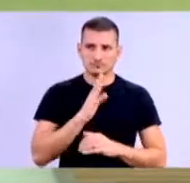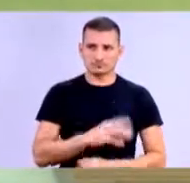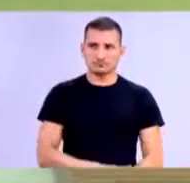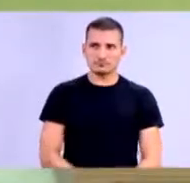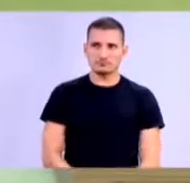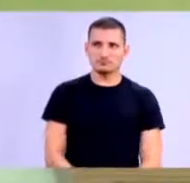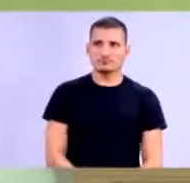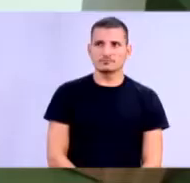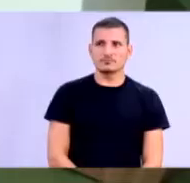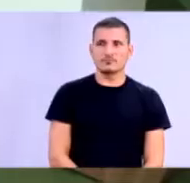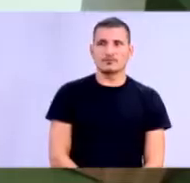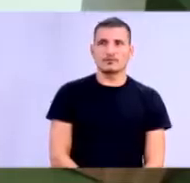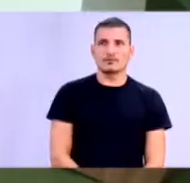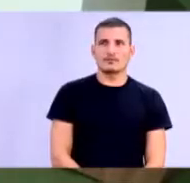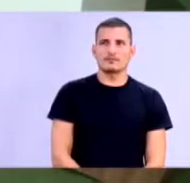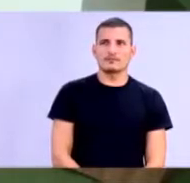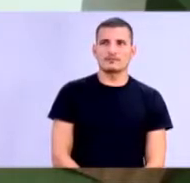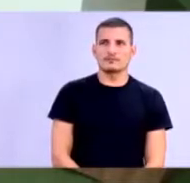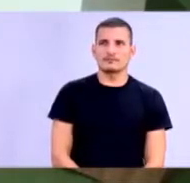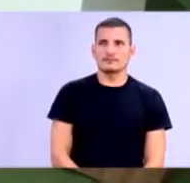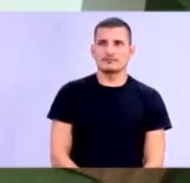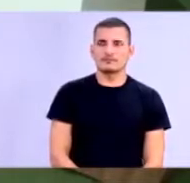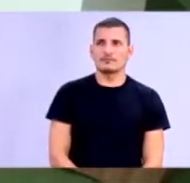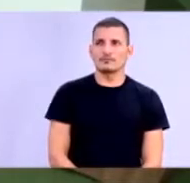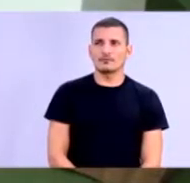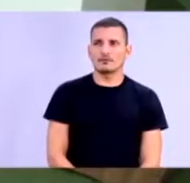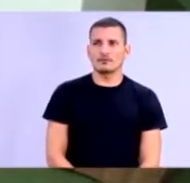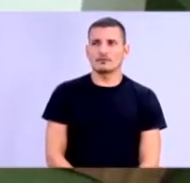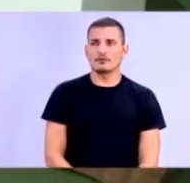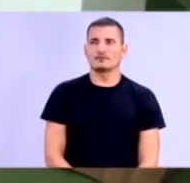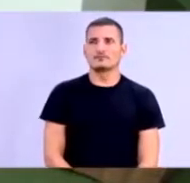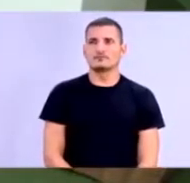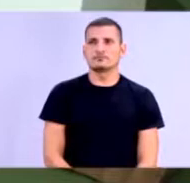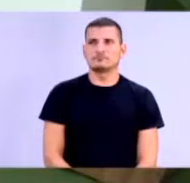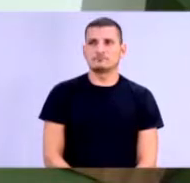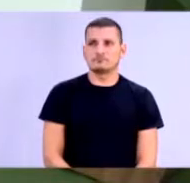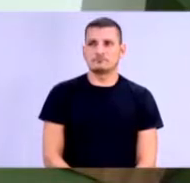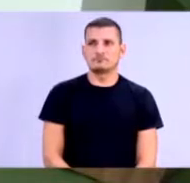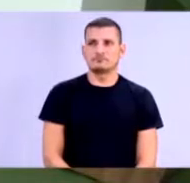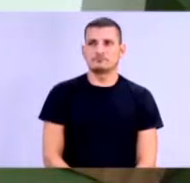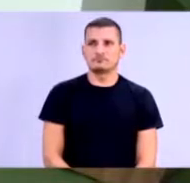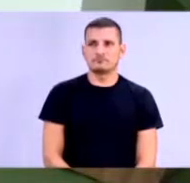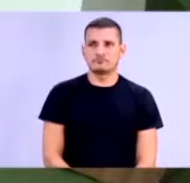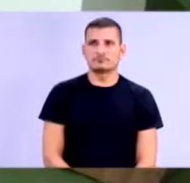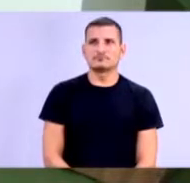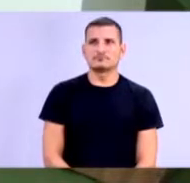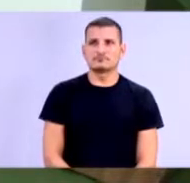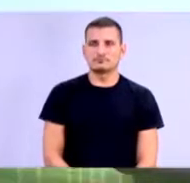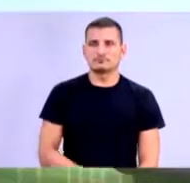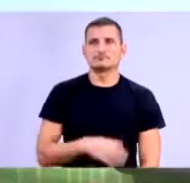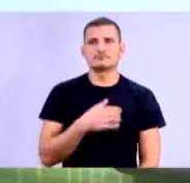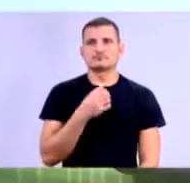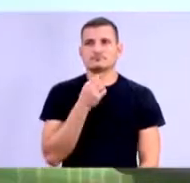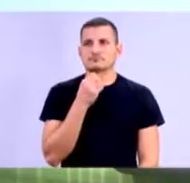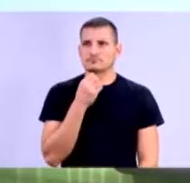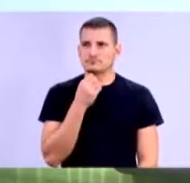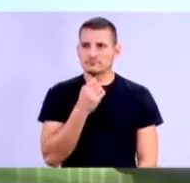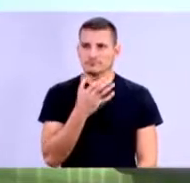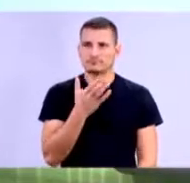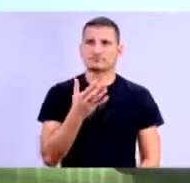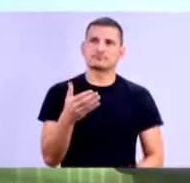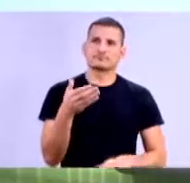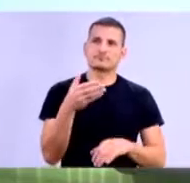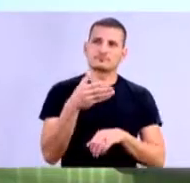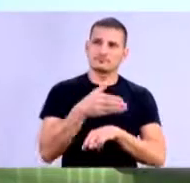eles entenderam bem mesmo o conceito. O povo está estudando demais. Né? Ainda bem que você está participando,